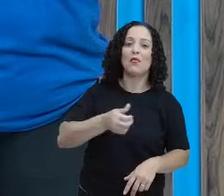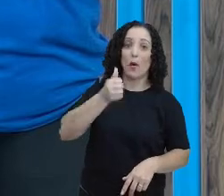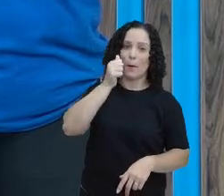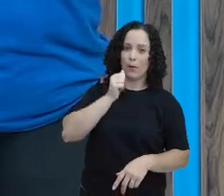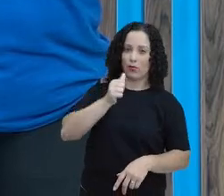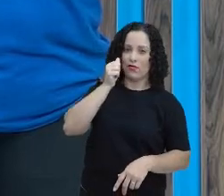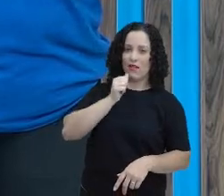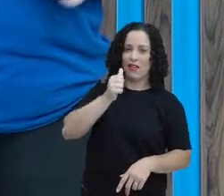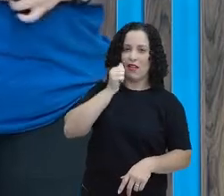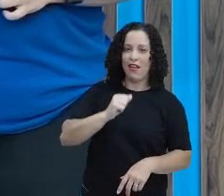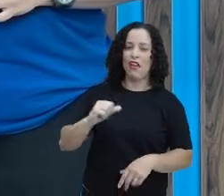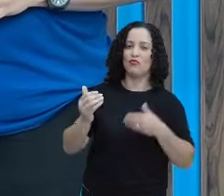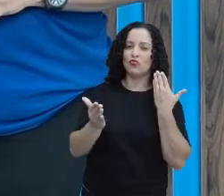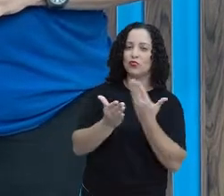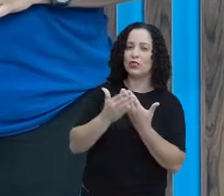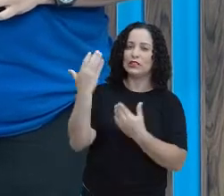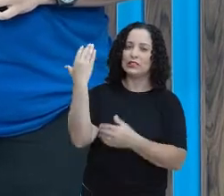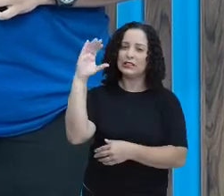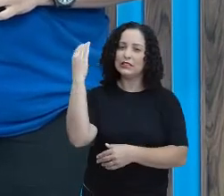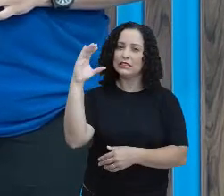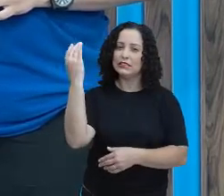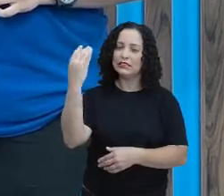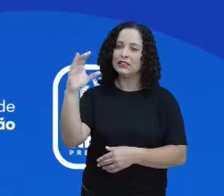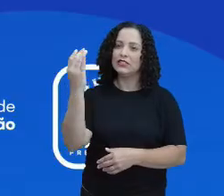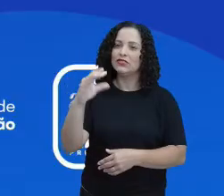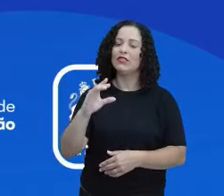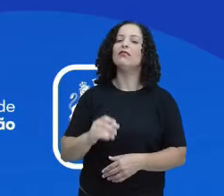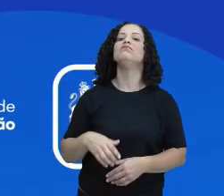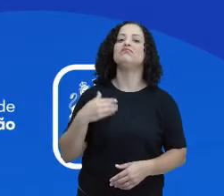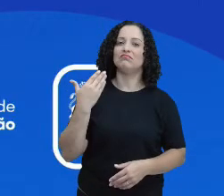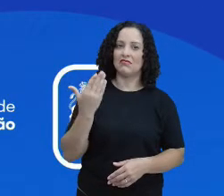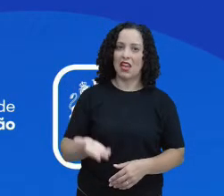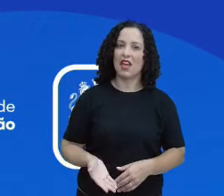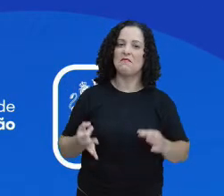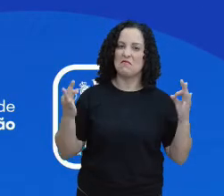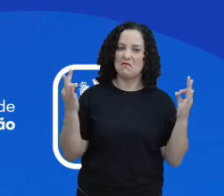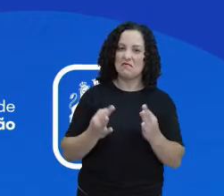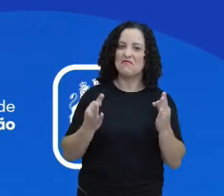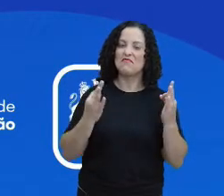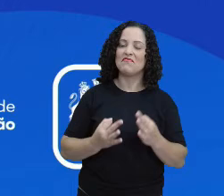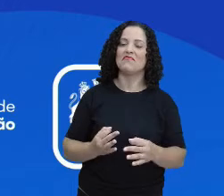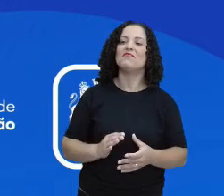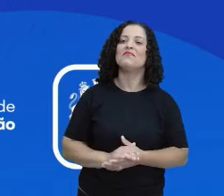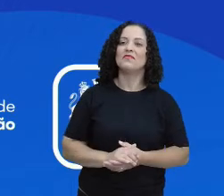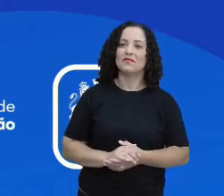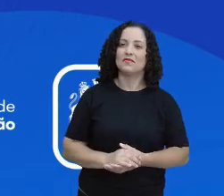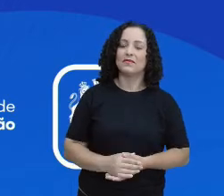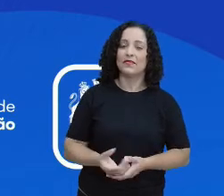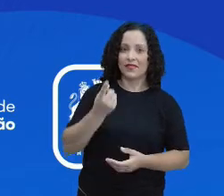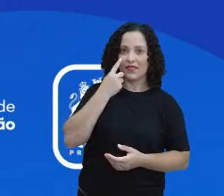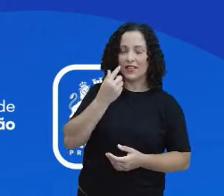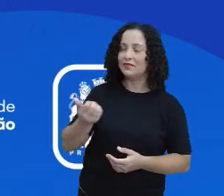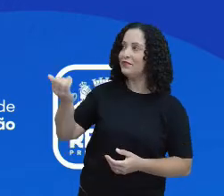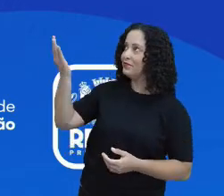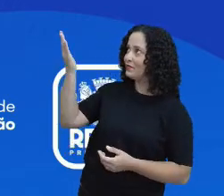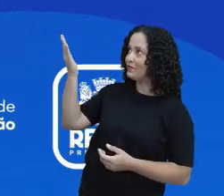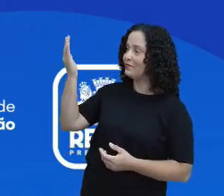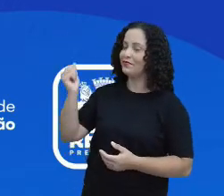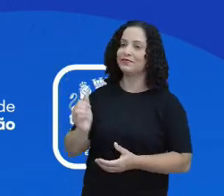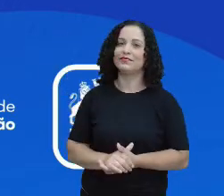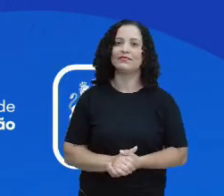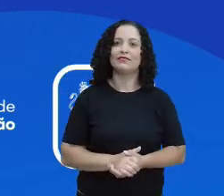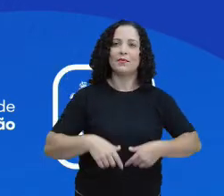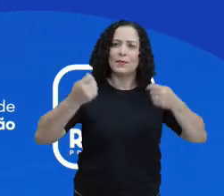ó. Muito boa, hein? Danada para a época dela, viu, gente? Então, vamos lá, ó.